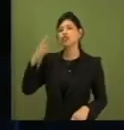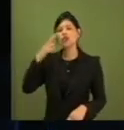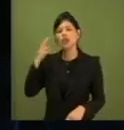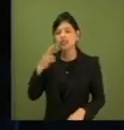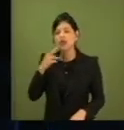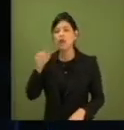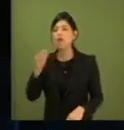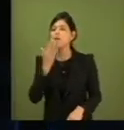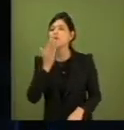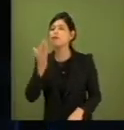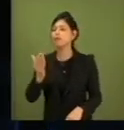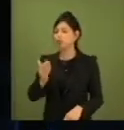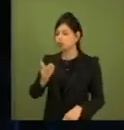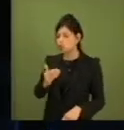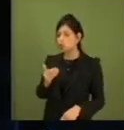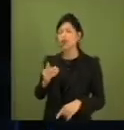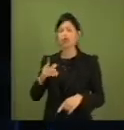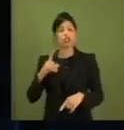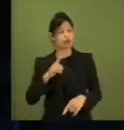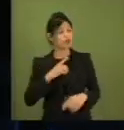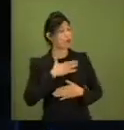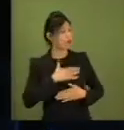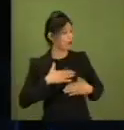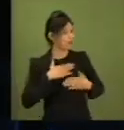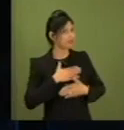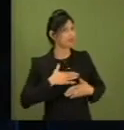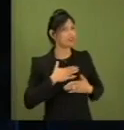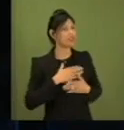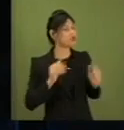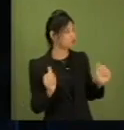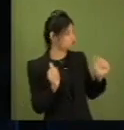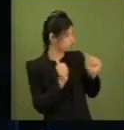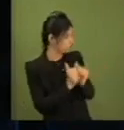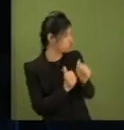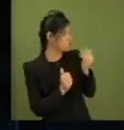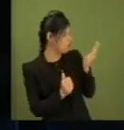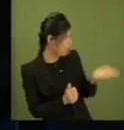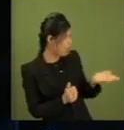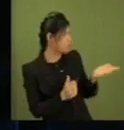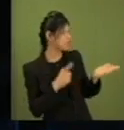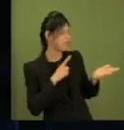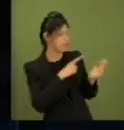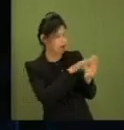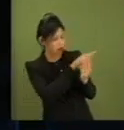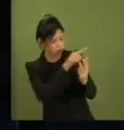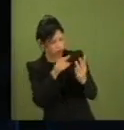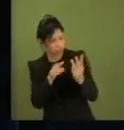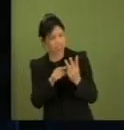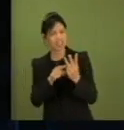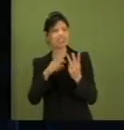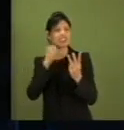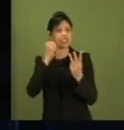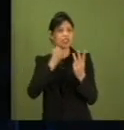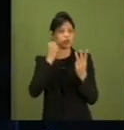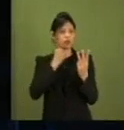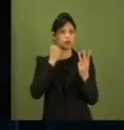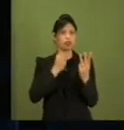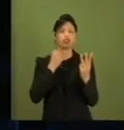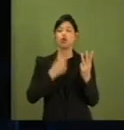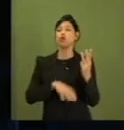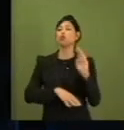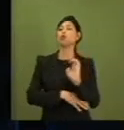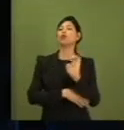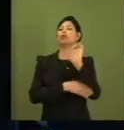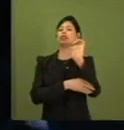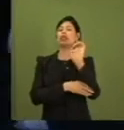do Estado. Eu tive a honra de ser indicado como relator, mas representando os 3 senadores, né? Os 3 senadores do Rio Grande.